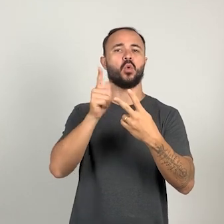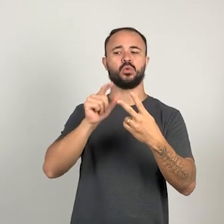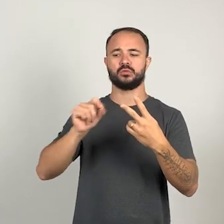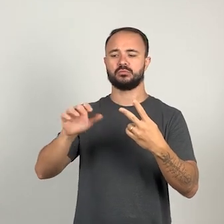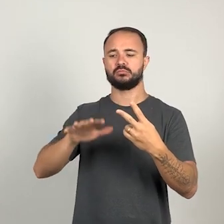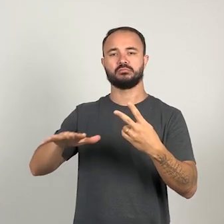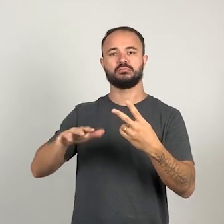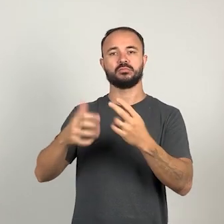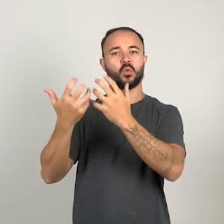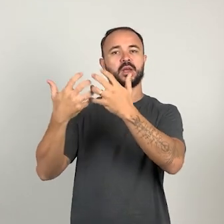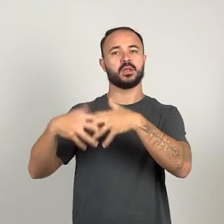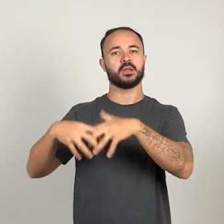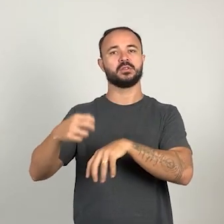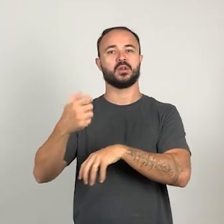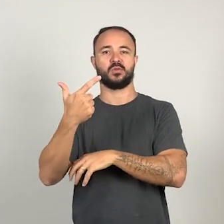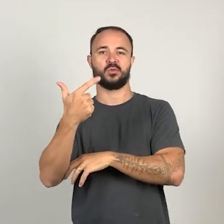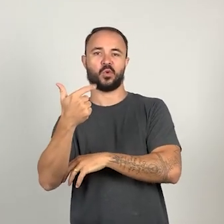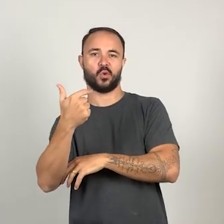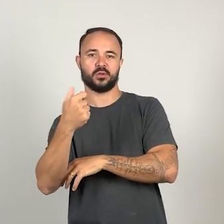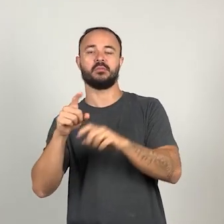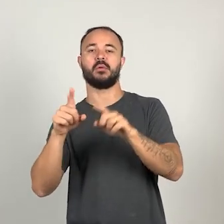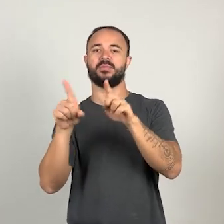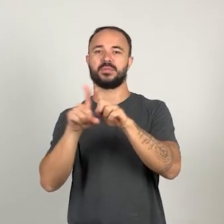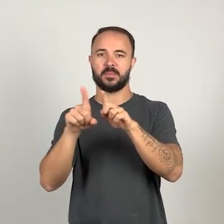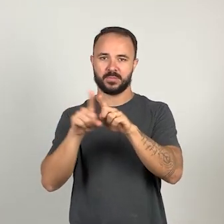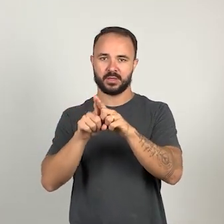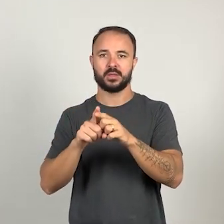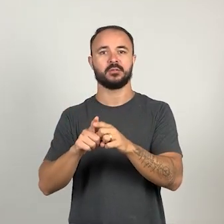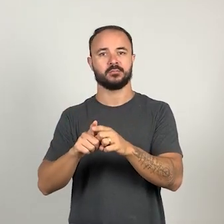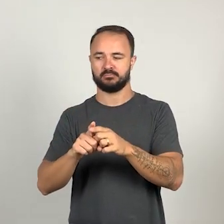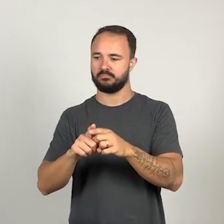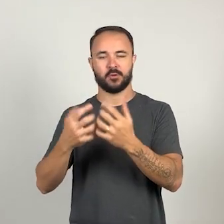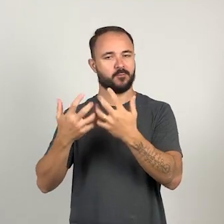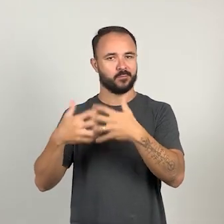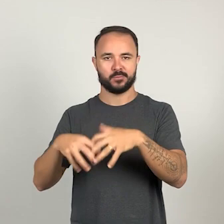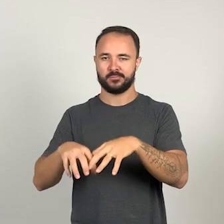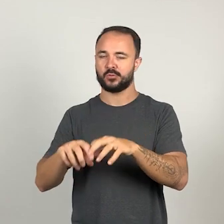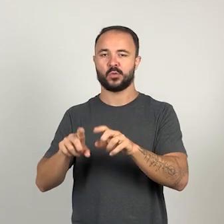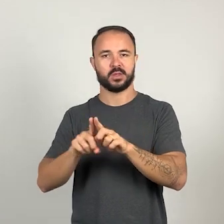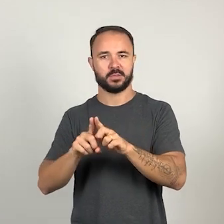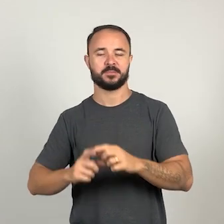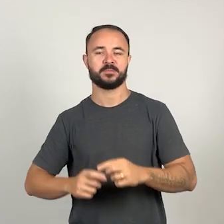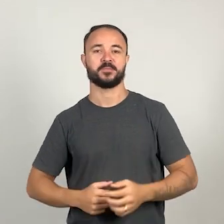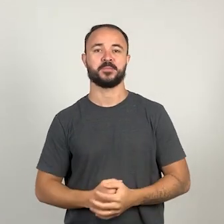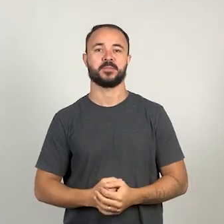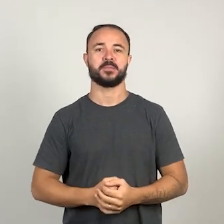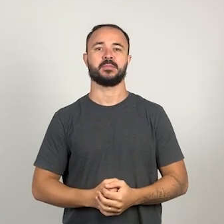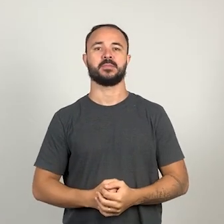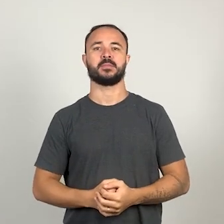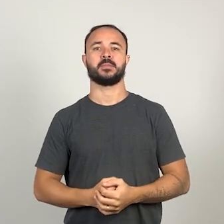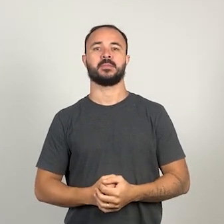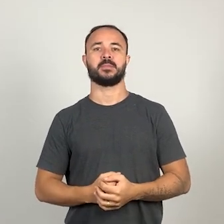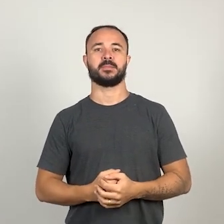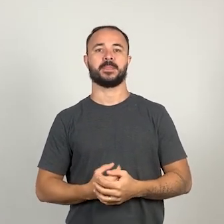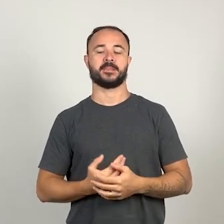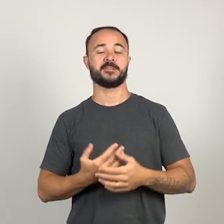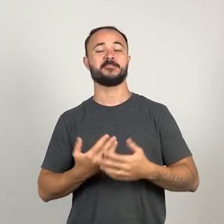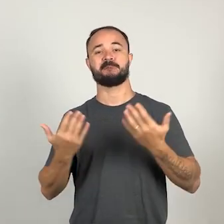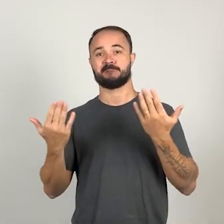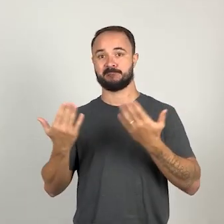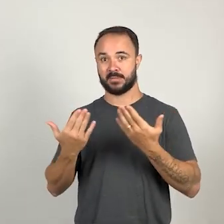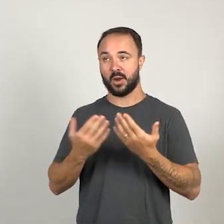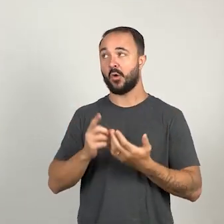a engrenagem com 12 dentes também, que vai fazer esse acionamento. O nosso sistema agora precisa